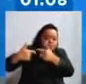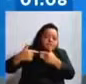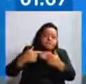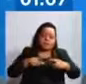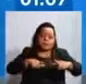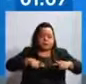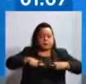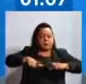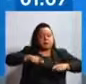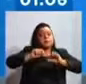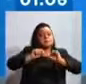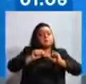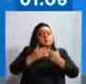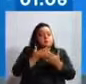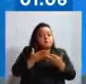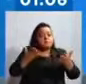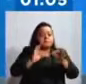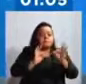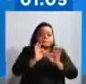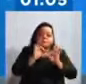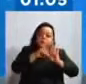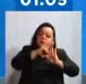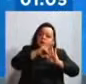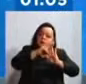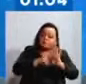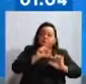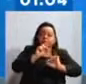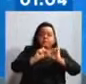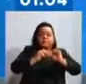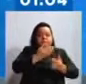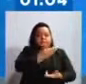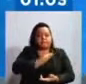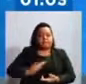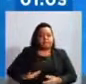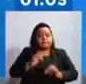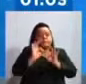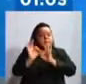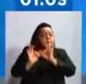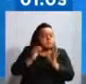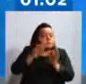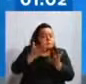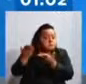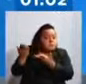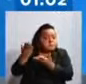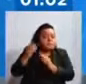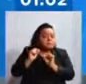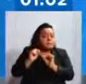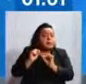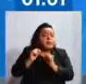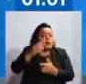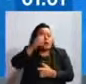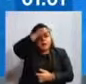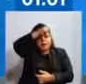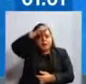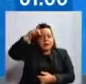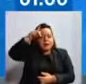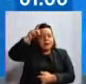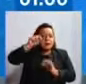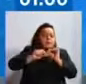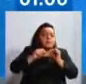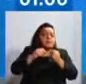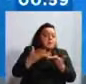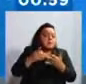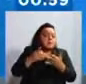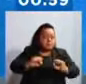questão rotulada mais ao governo de Estado que ao governo federal. A prefeitura tem o dever